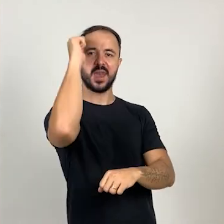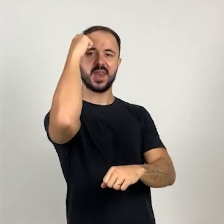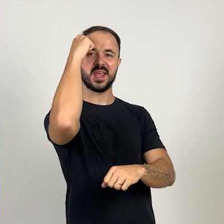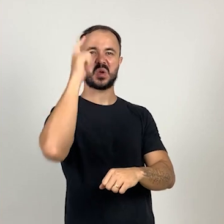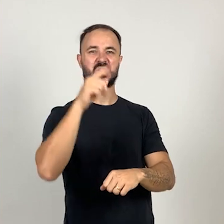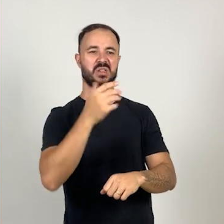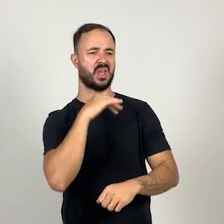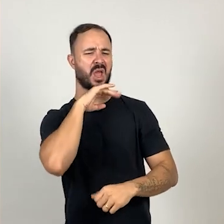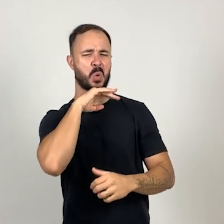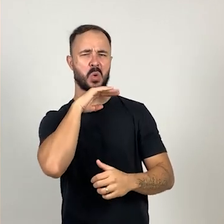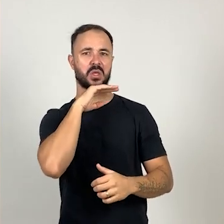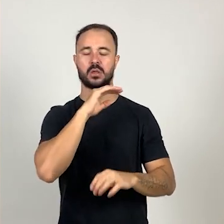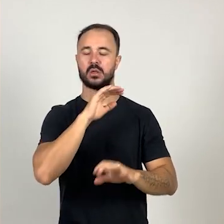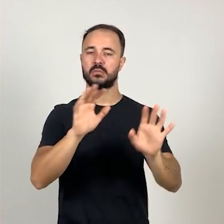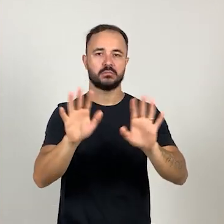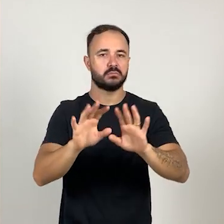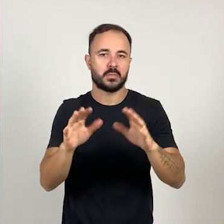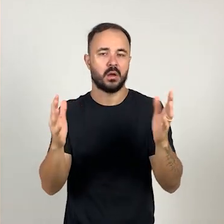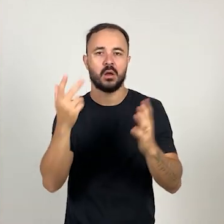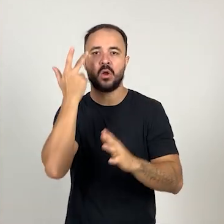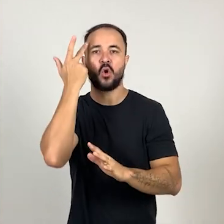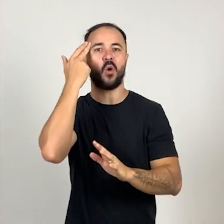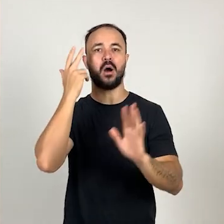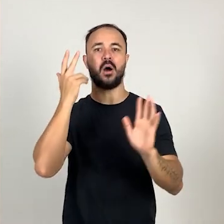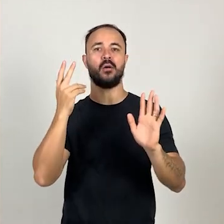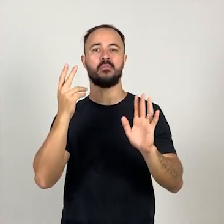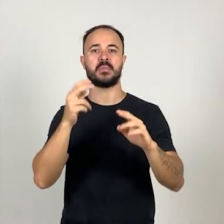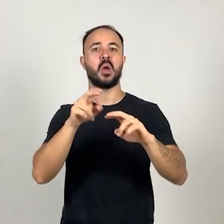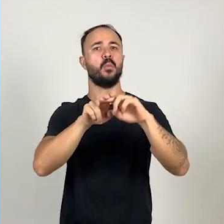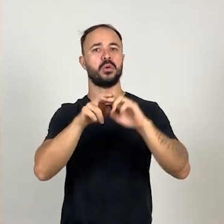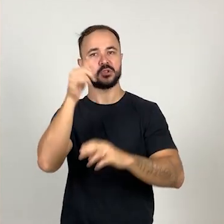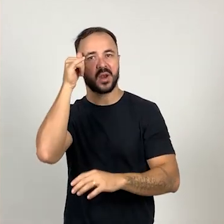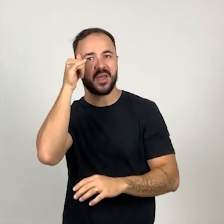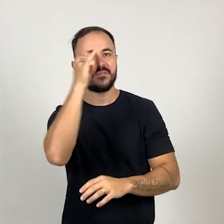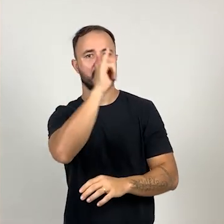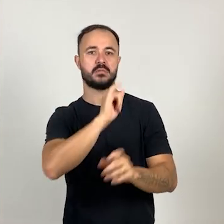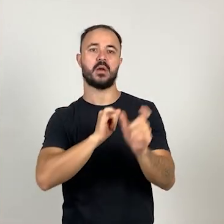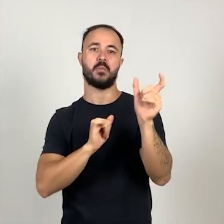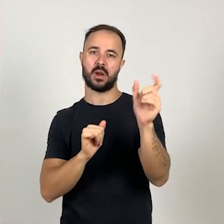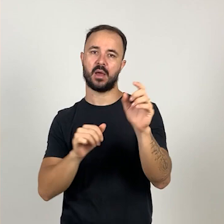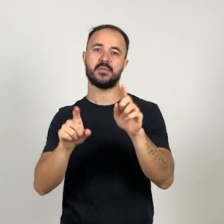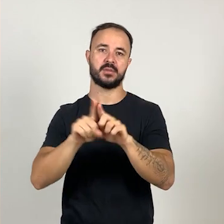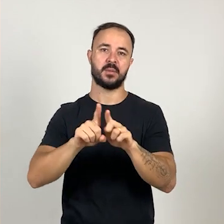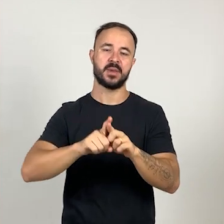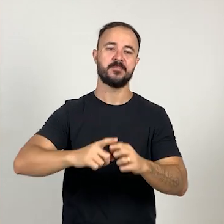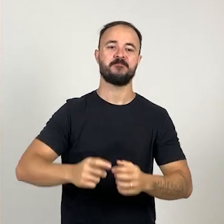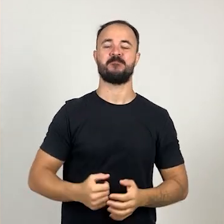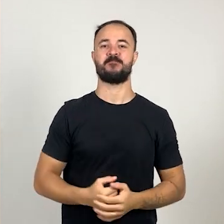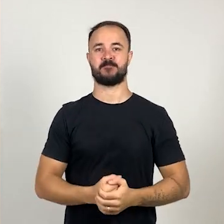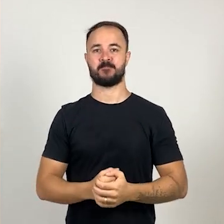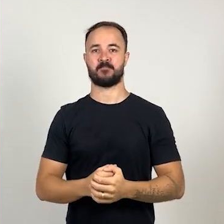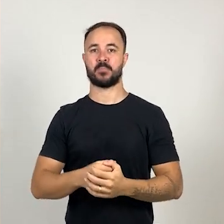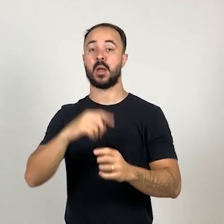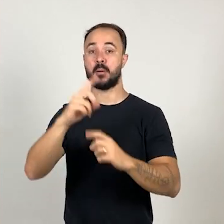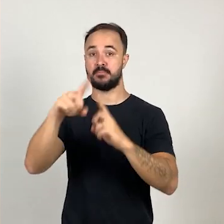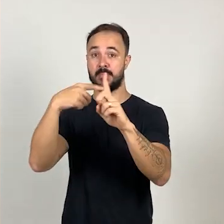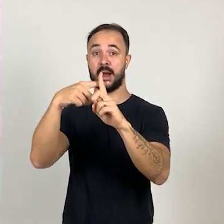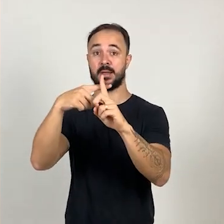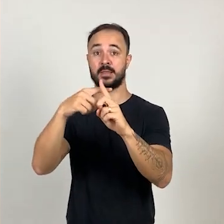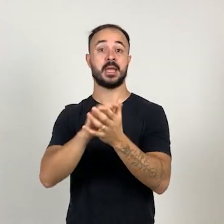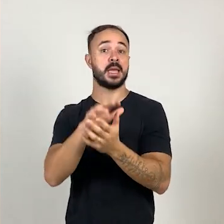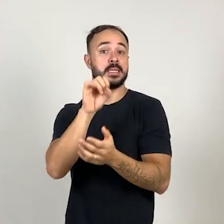ser evitado, reforçando o preconceito de ligar pessoas negras a coisas ruins. Além disso, quando